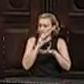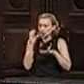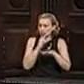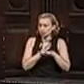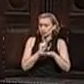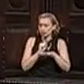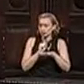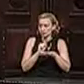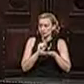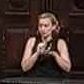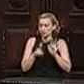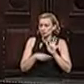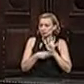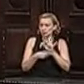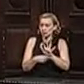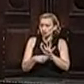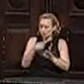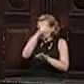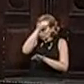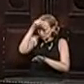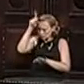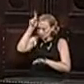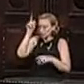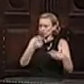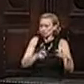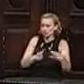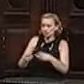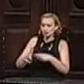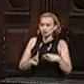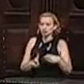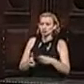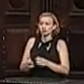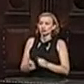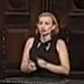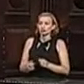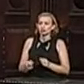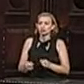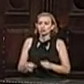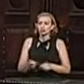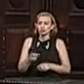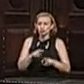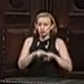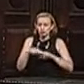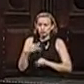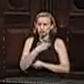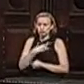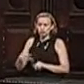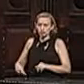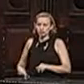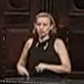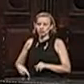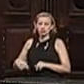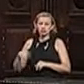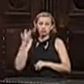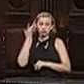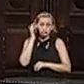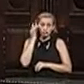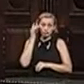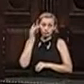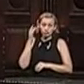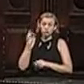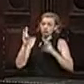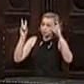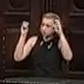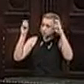colaborativo para as autoridades municipais. Por isso, senhor presidente, acho que esse tema da crise na cidade do